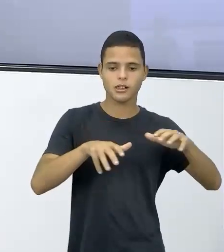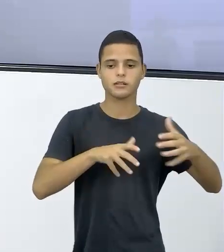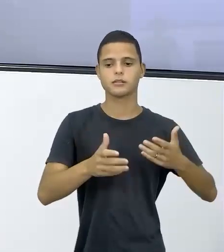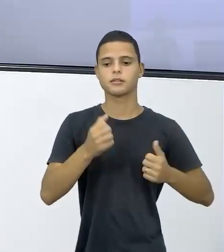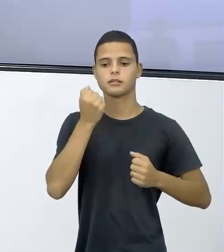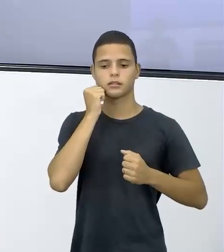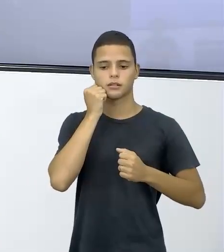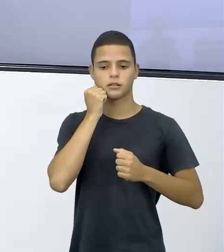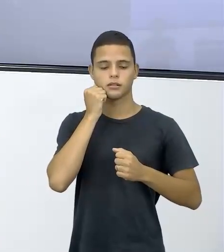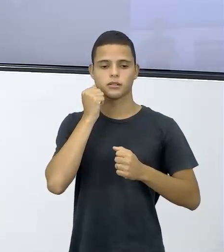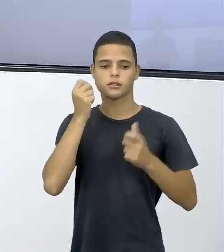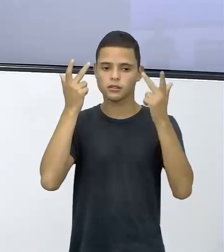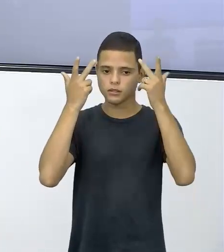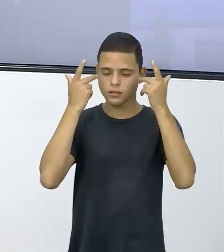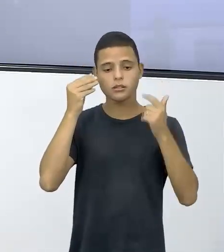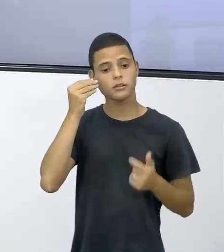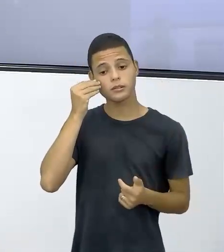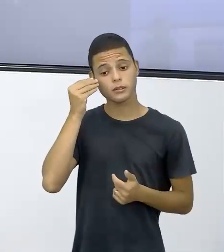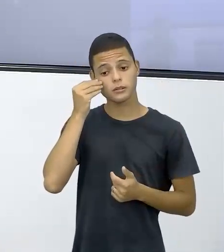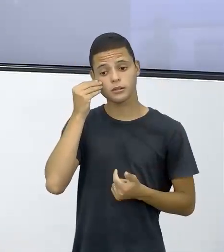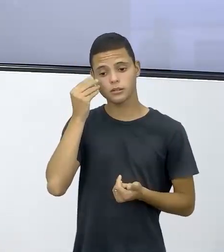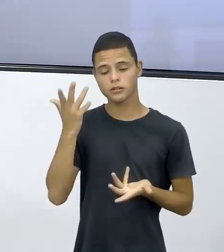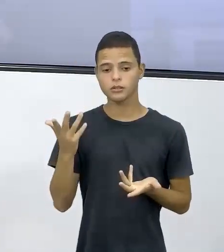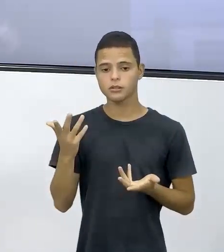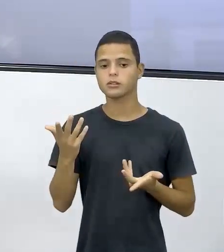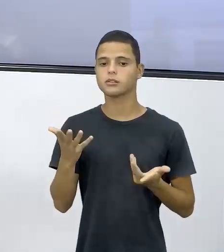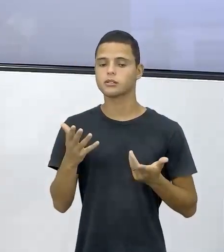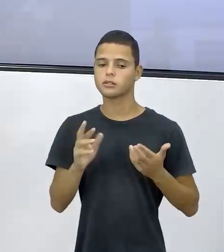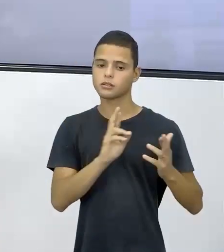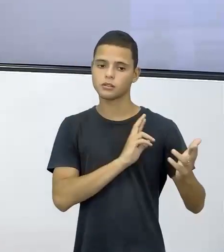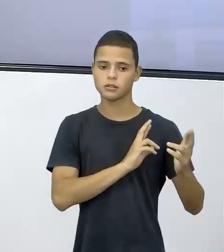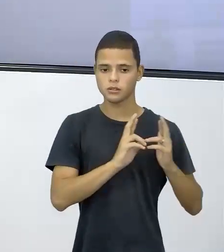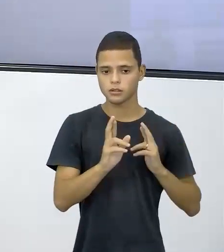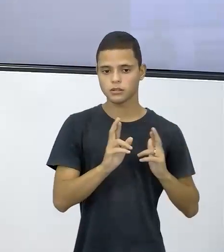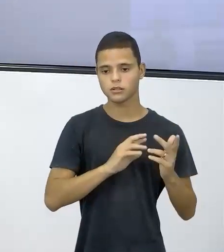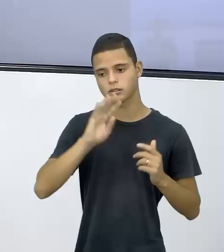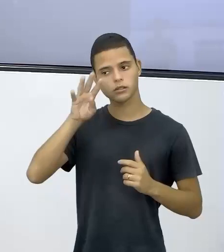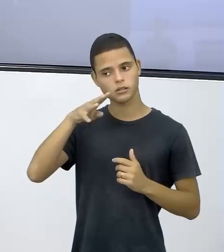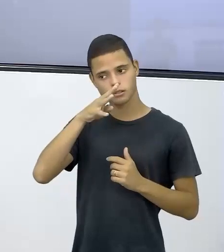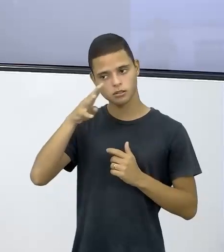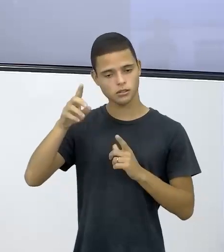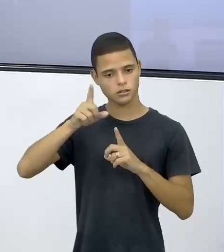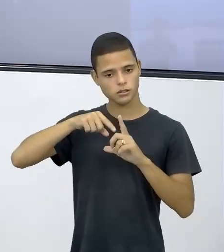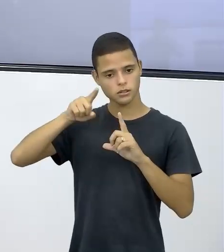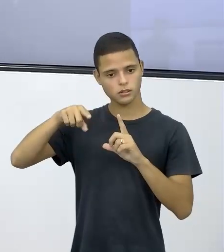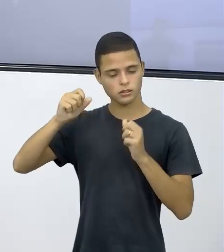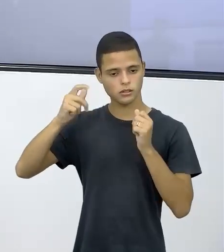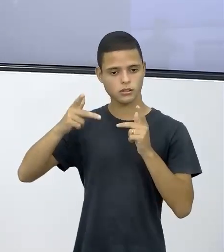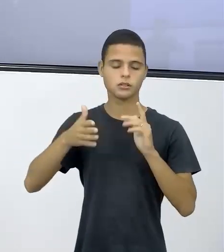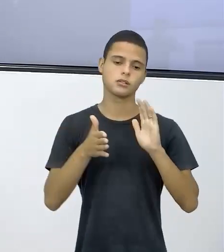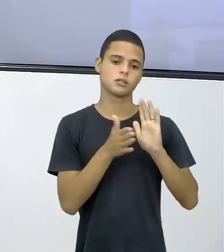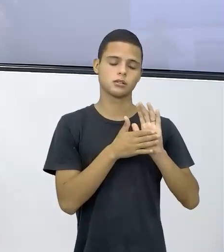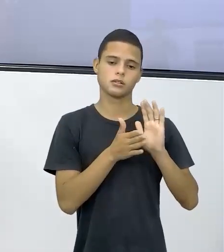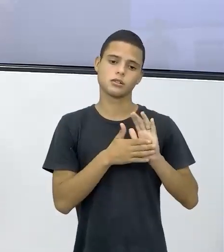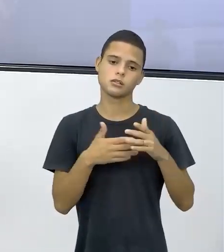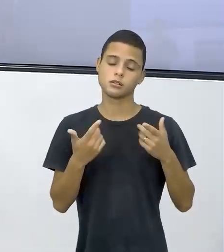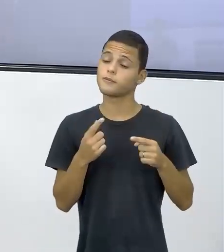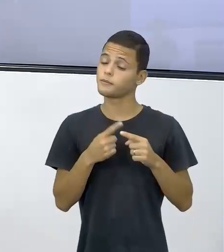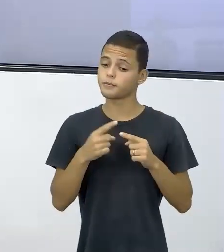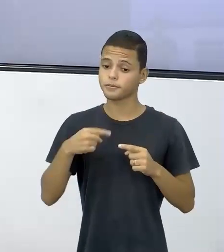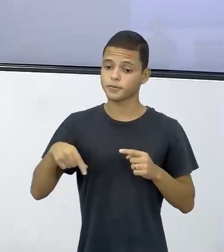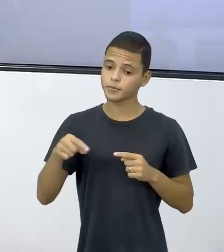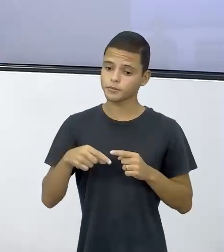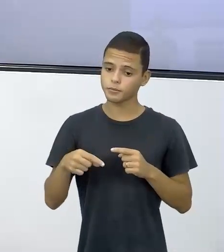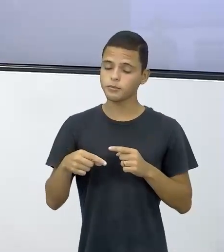ciências naturais, e tentar fazer essa associação para gráficos de mercado financeiro. Essa é a nossa proposta, afinal de contas, a gente está